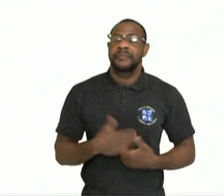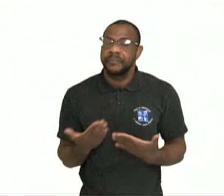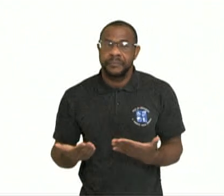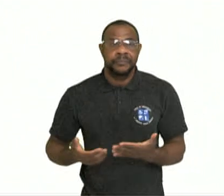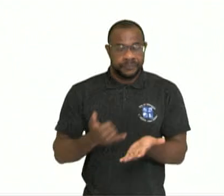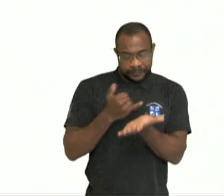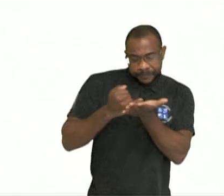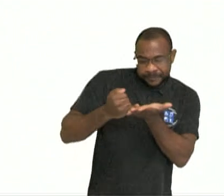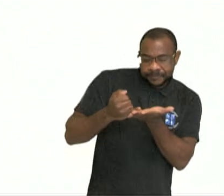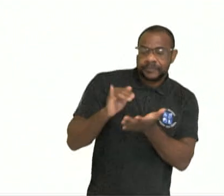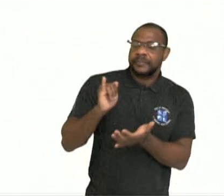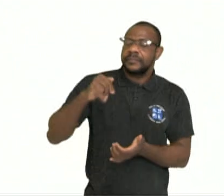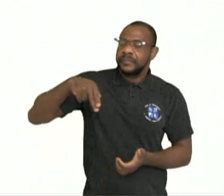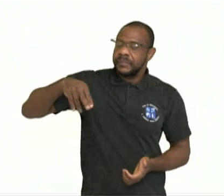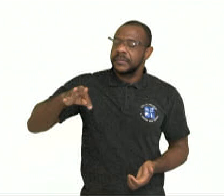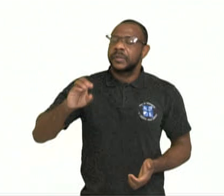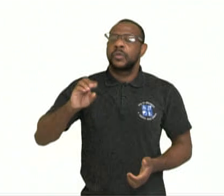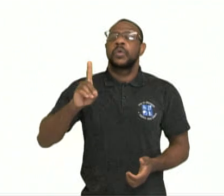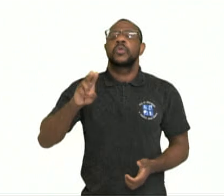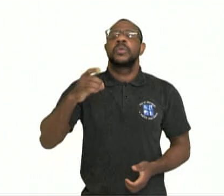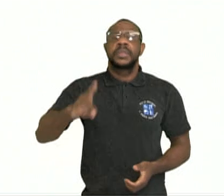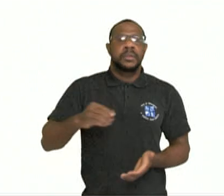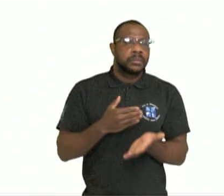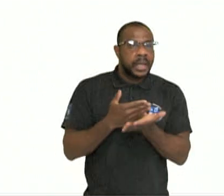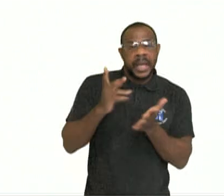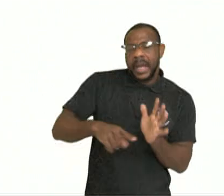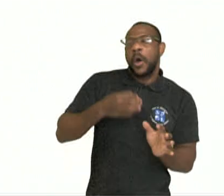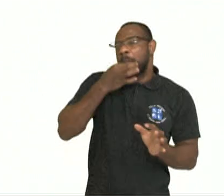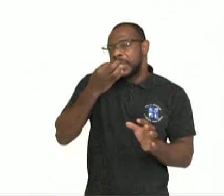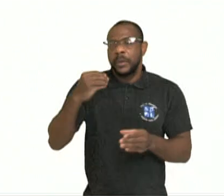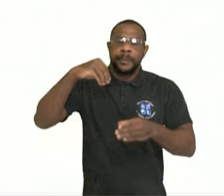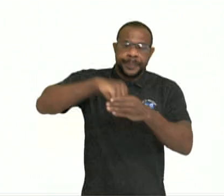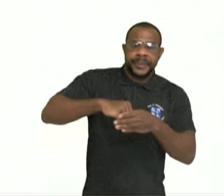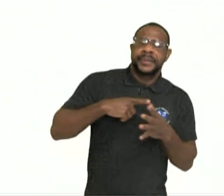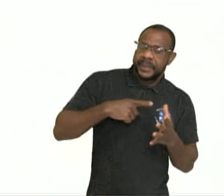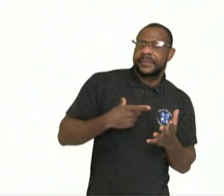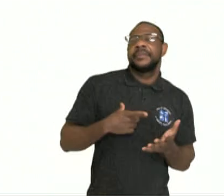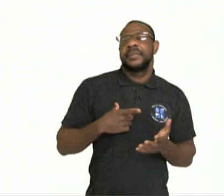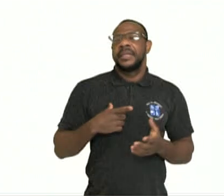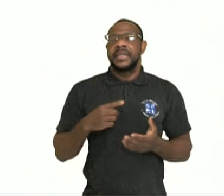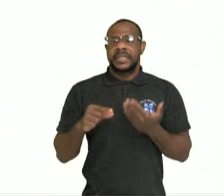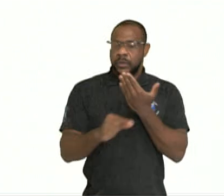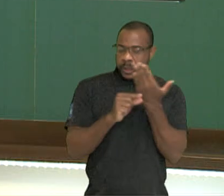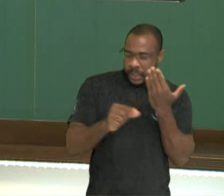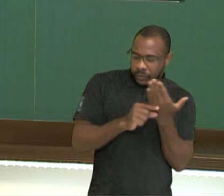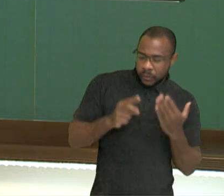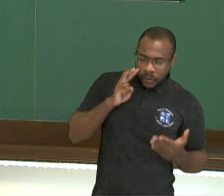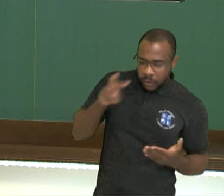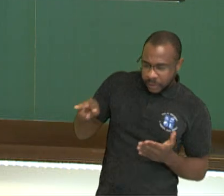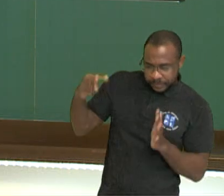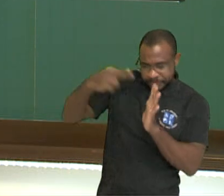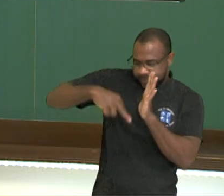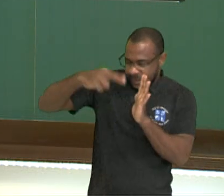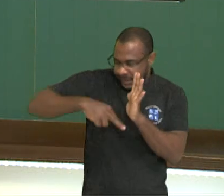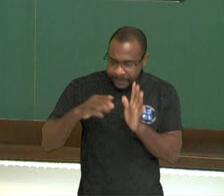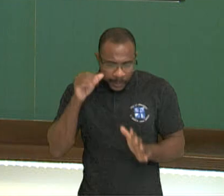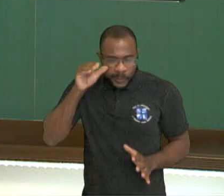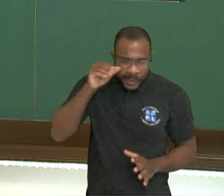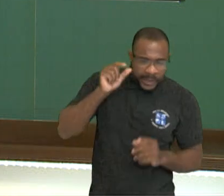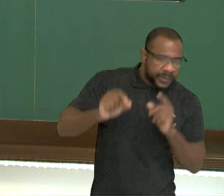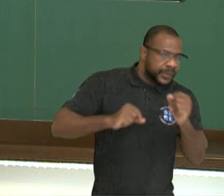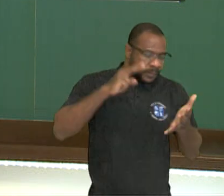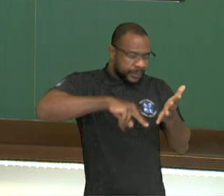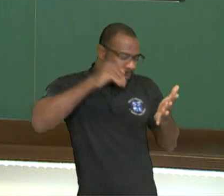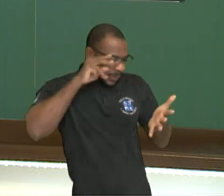temos a apresentação da opinião de uma forma em que o leitor se convença e comece a pensar, tenha curiosidade